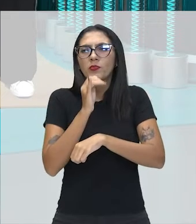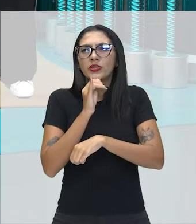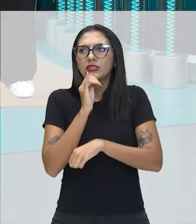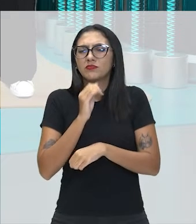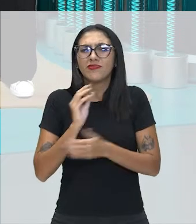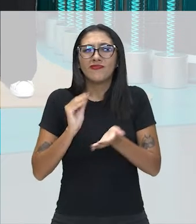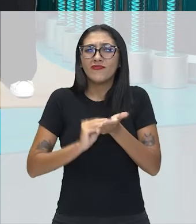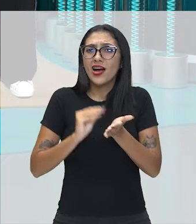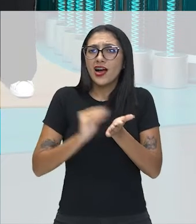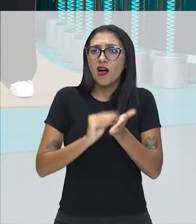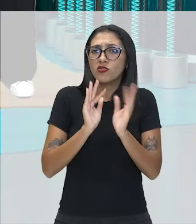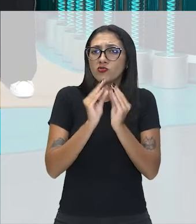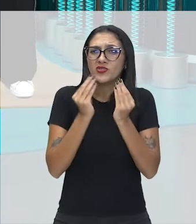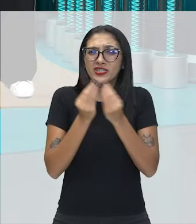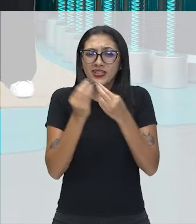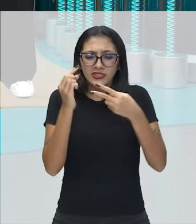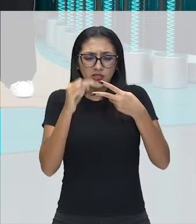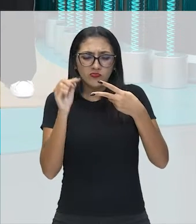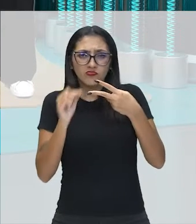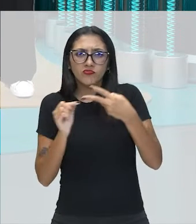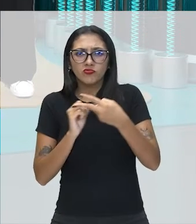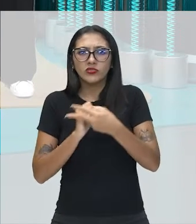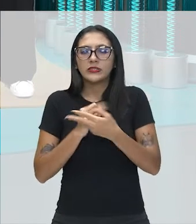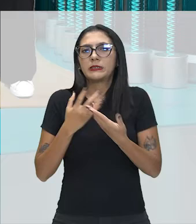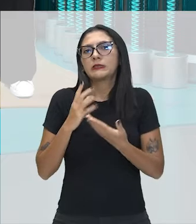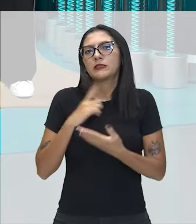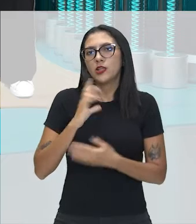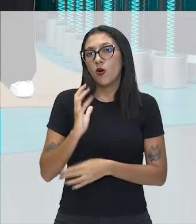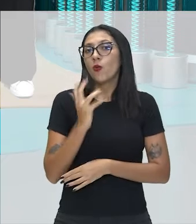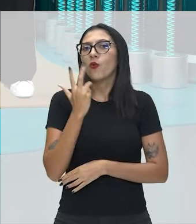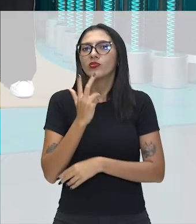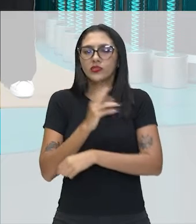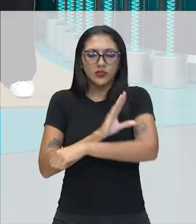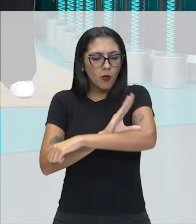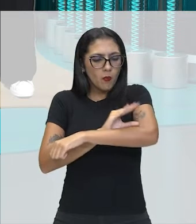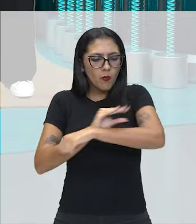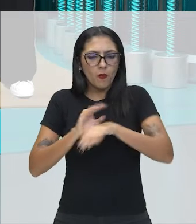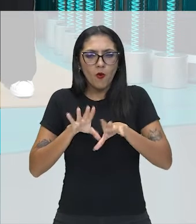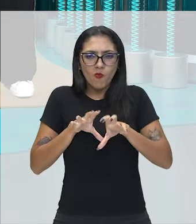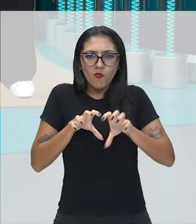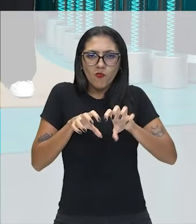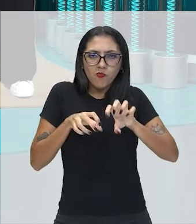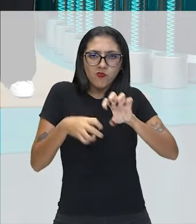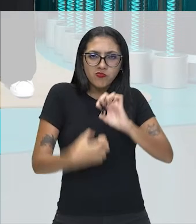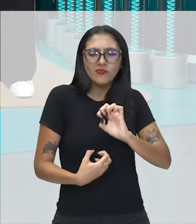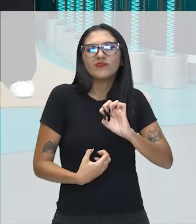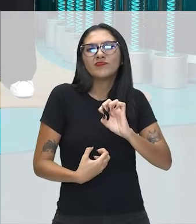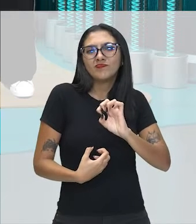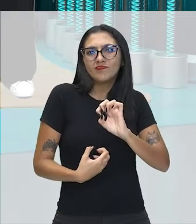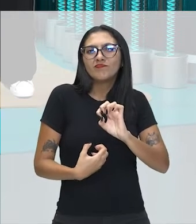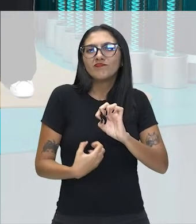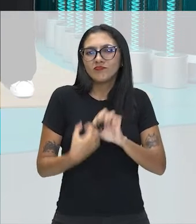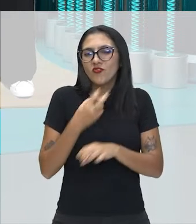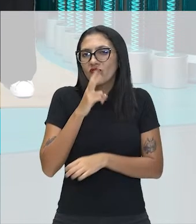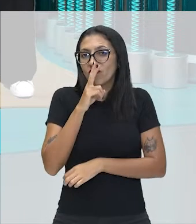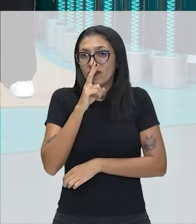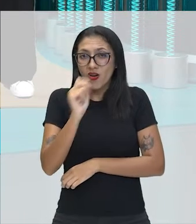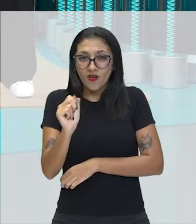ocorre essa contração aí involuntária, né, do músculo e muito intensa.